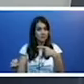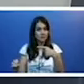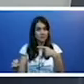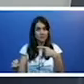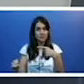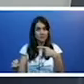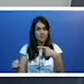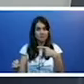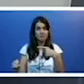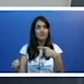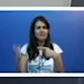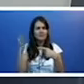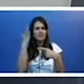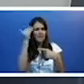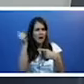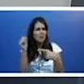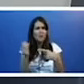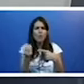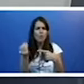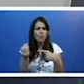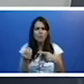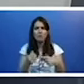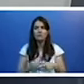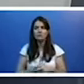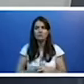Isso aqui eu já sei que vai dar